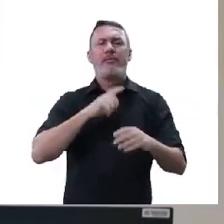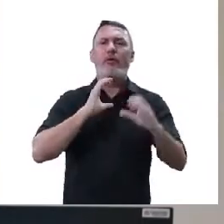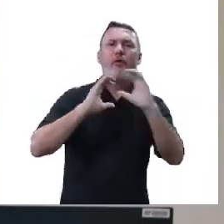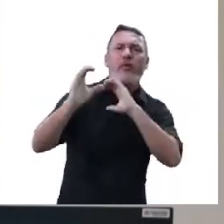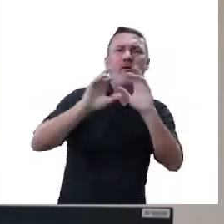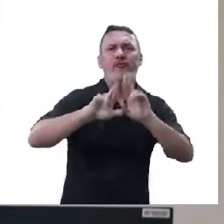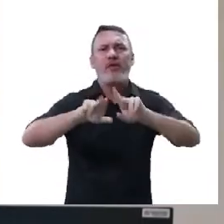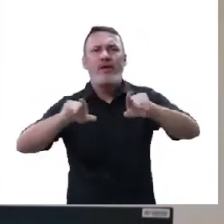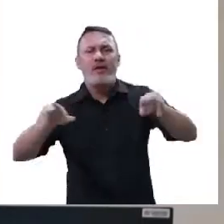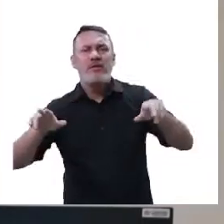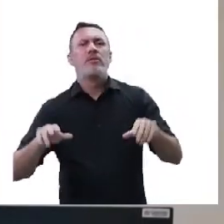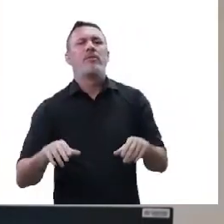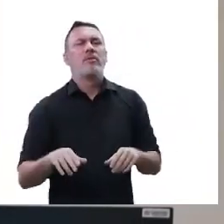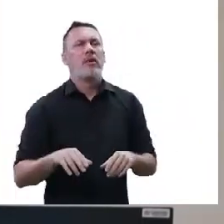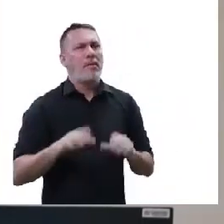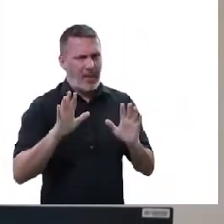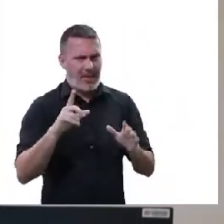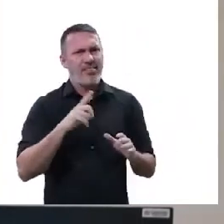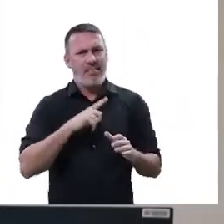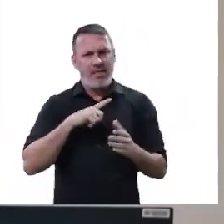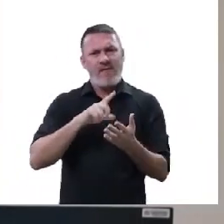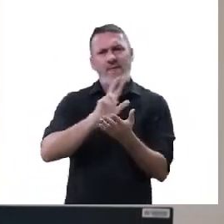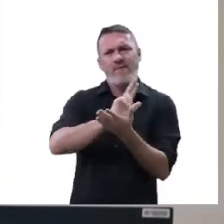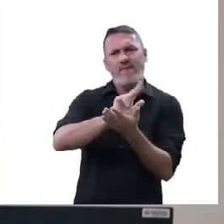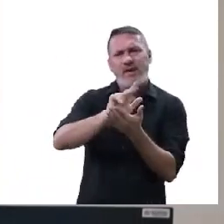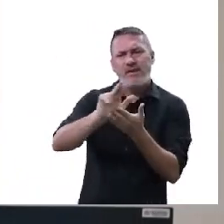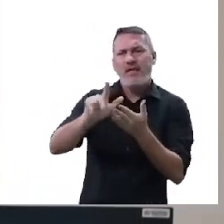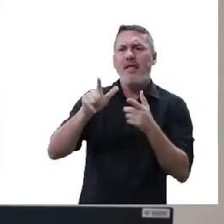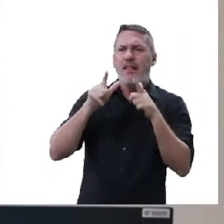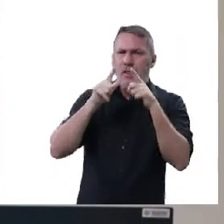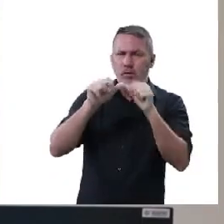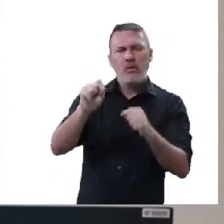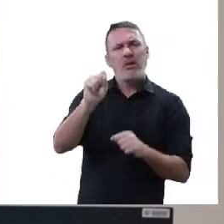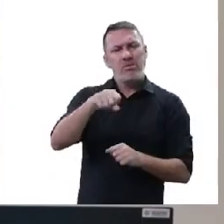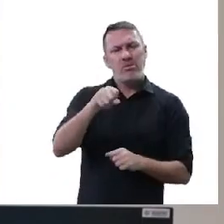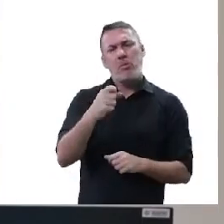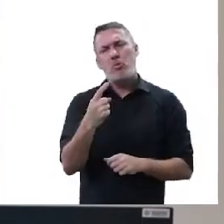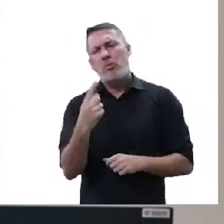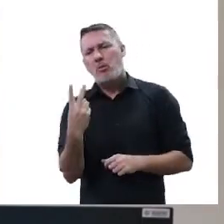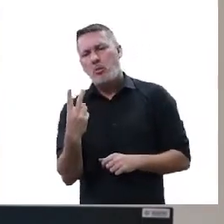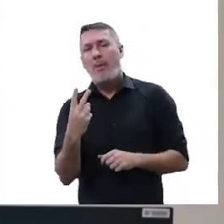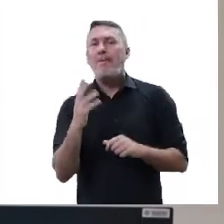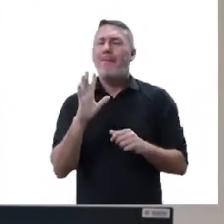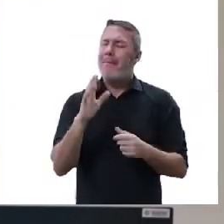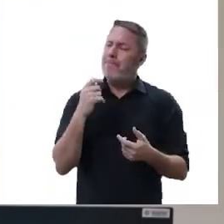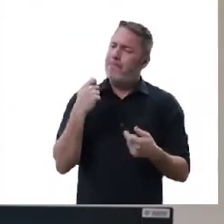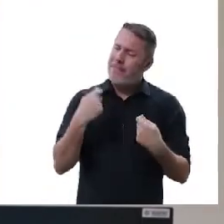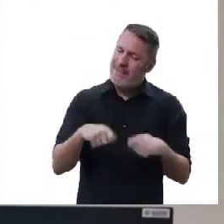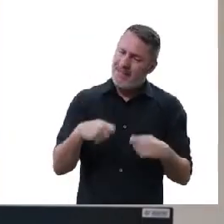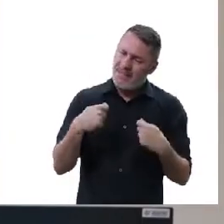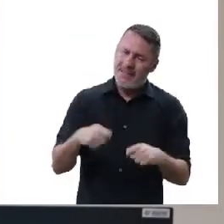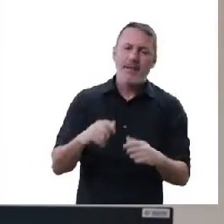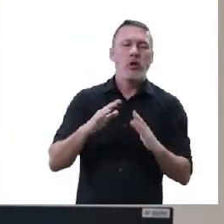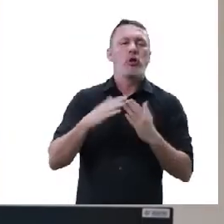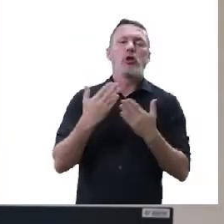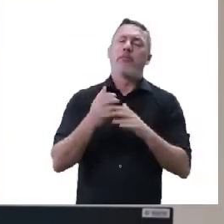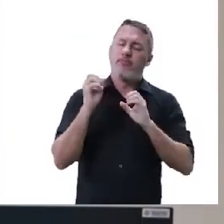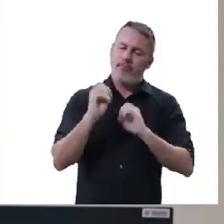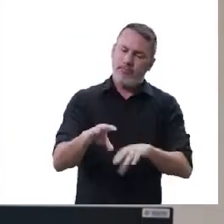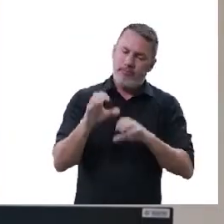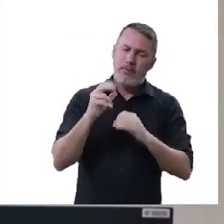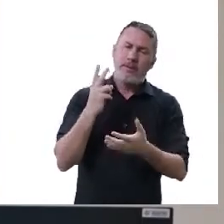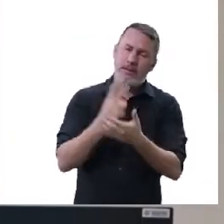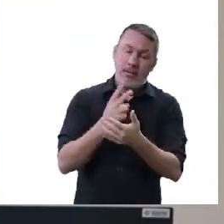às vezes, nós temos essa aula, professor, mas nós temos a aula de variação linguística, uma ou duas aulas. Precisamos constantemente enfatizar na